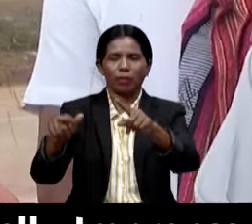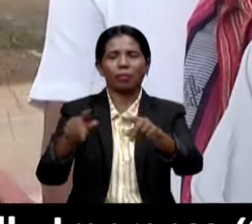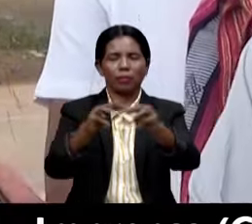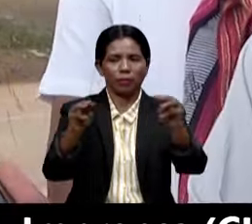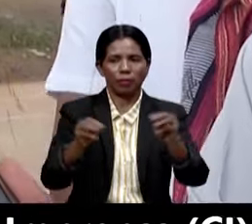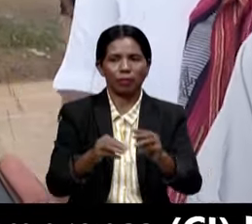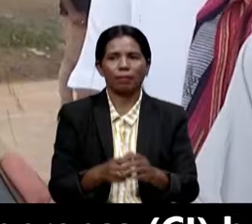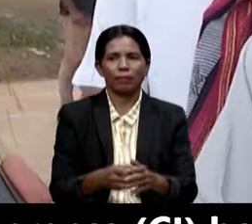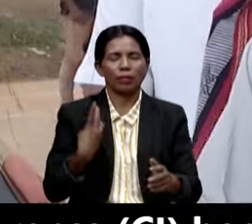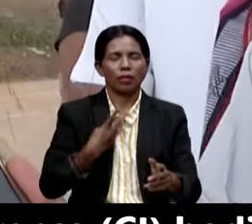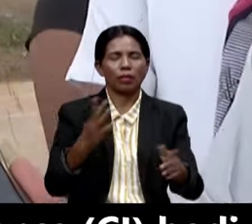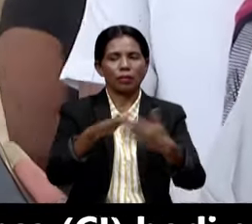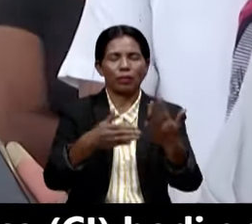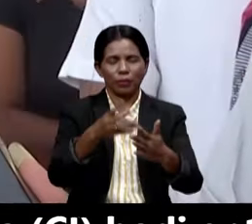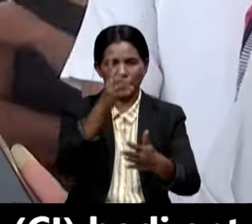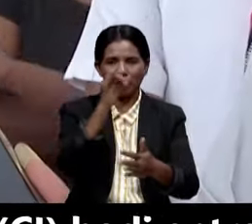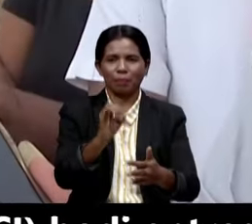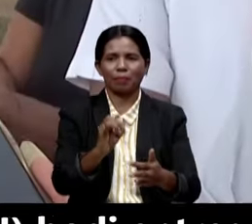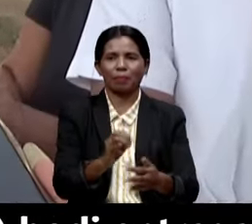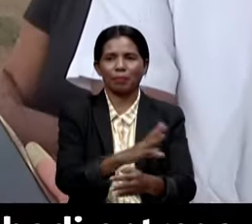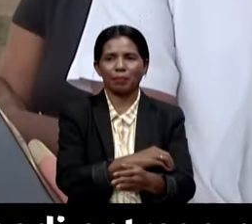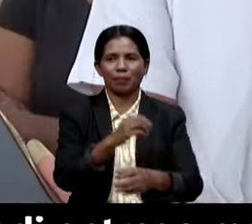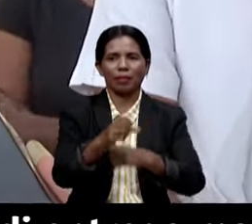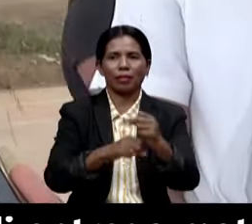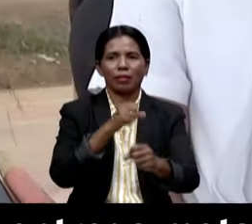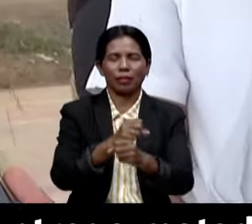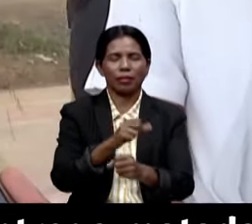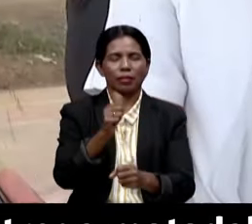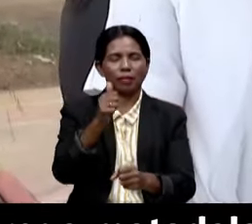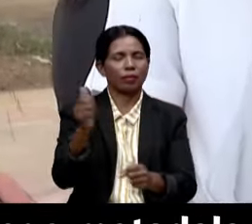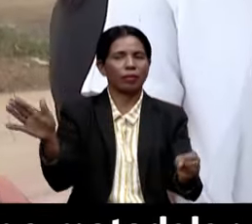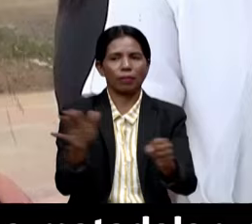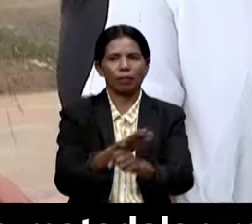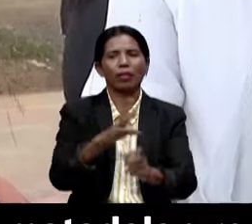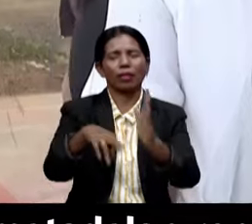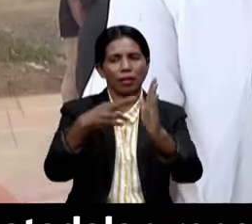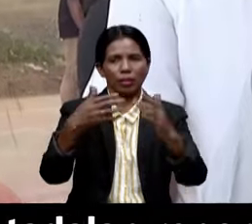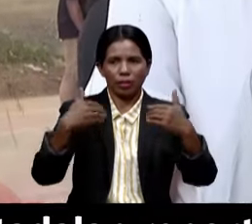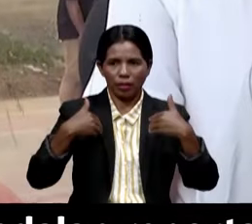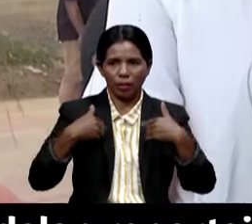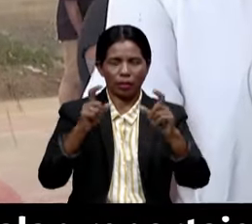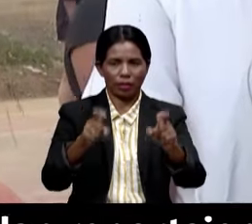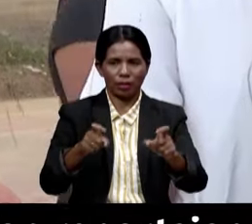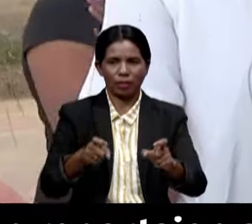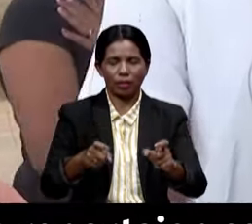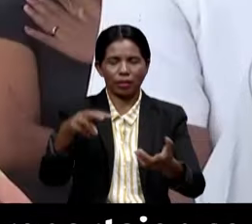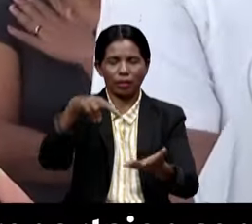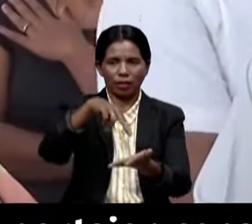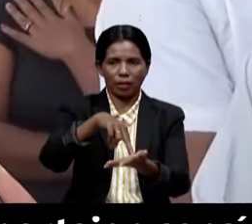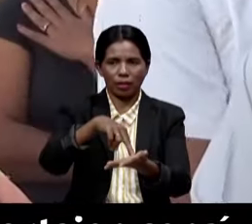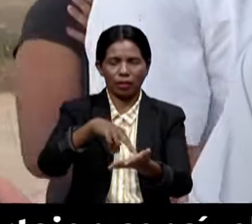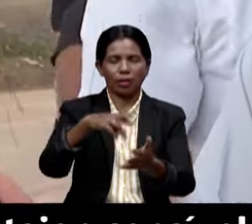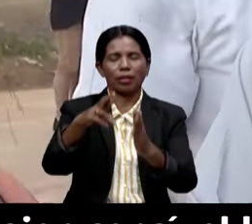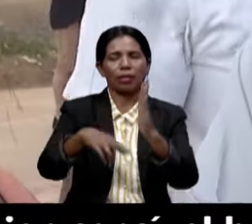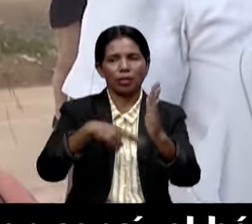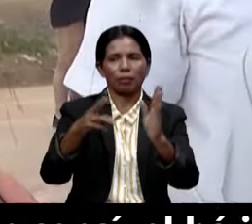Lá está outro irredile, ratene la totina em Sanul na Conutiana. Rega se a Tiona, agora tem que estabelecer fale rigoroso